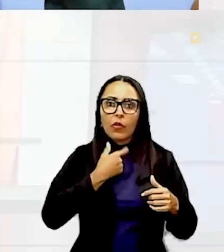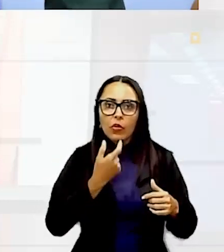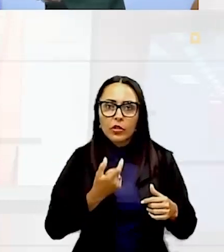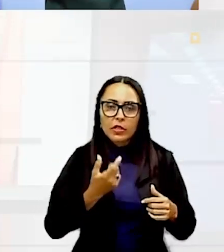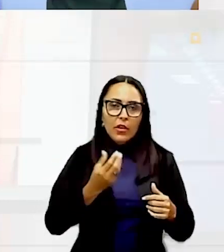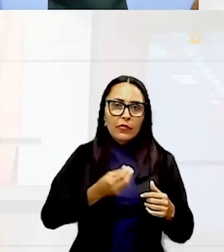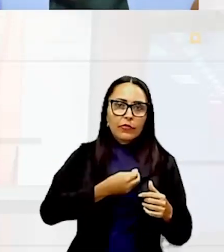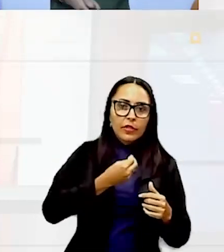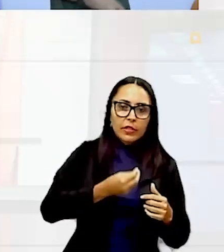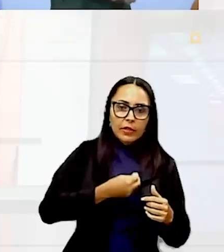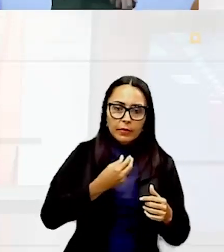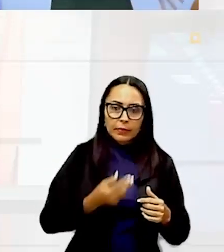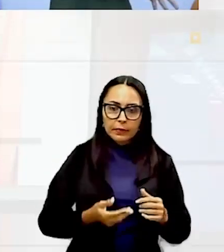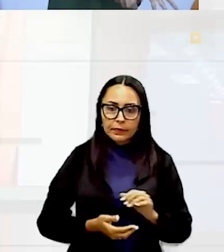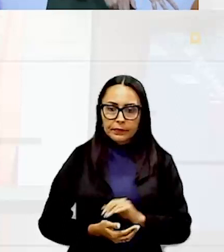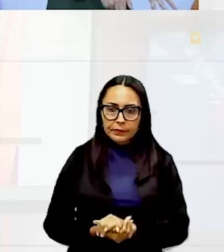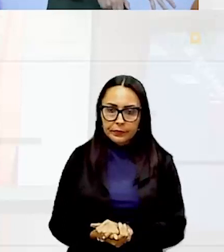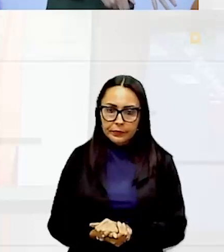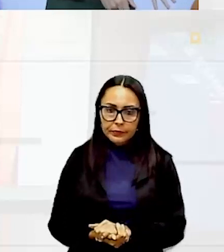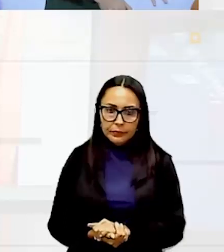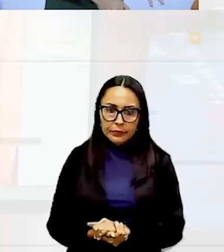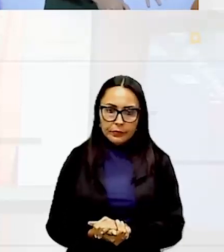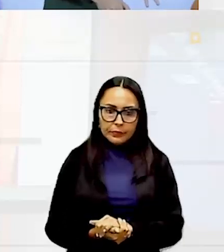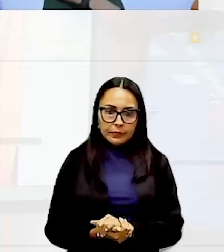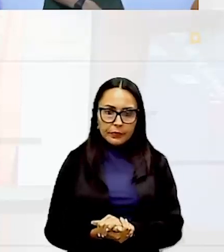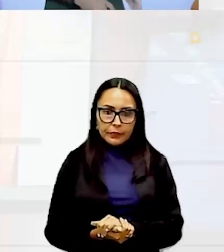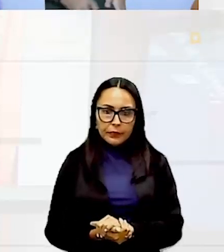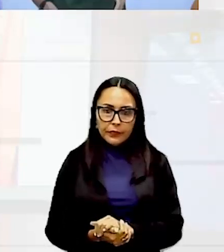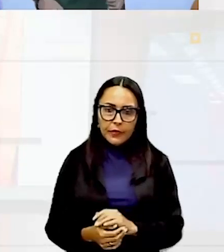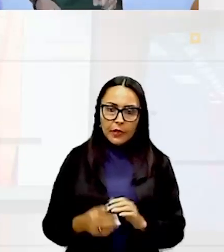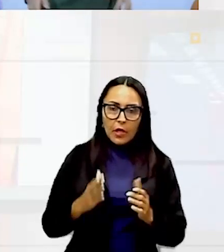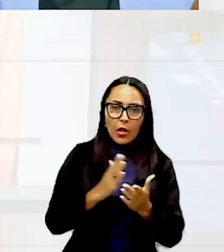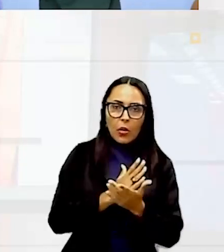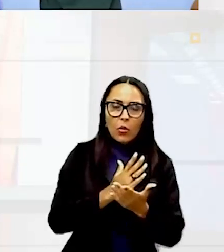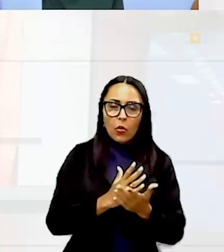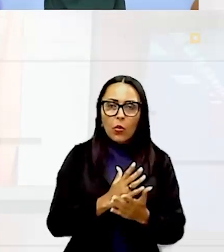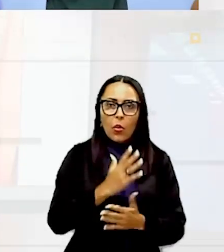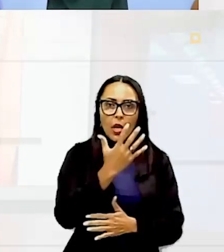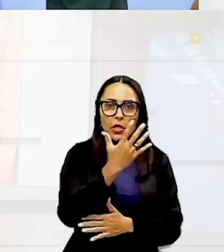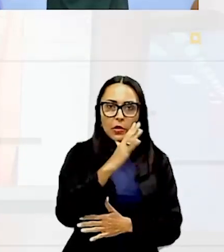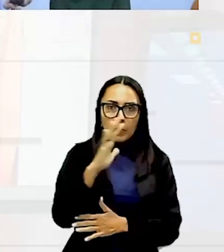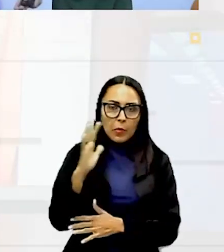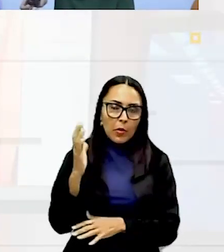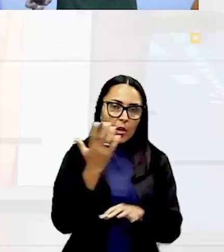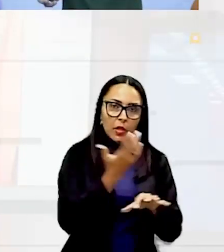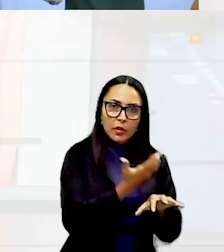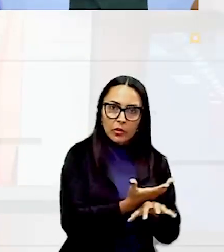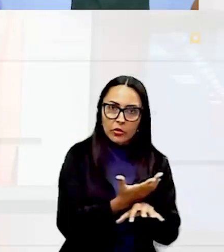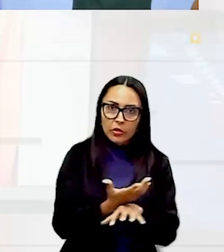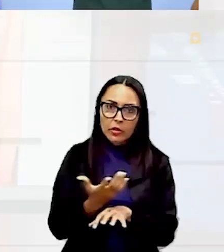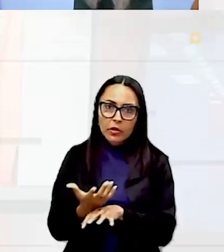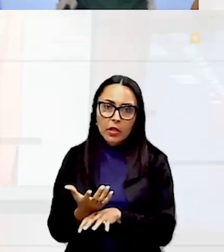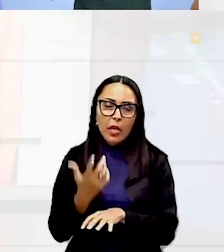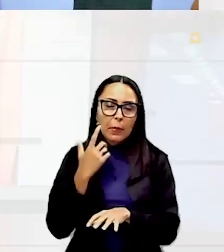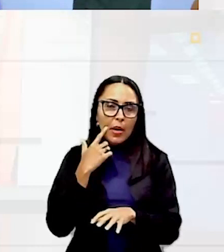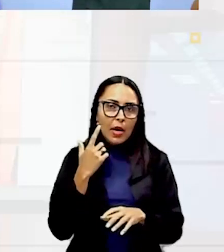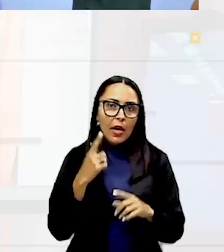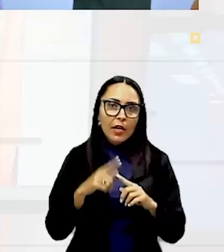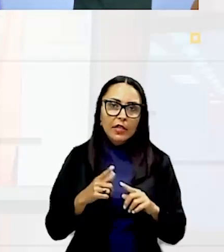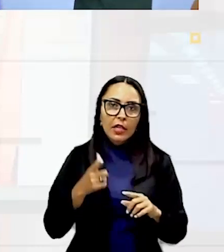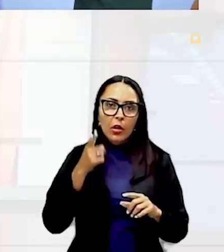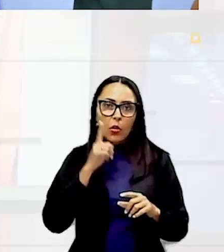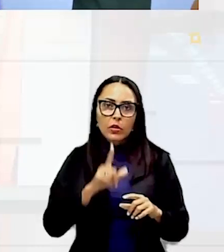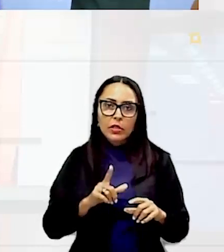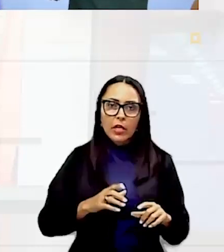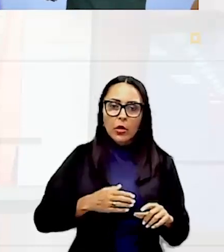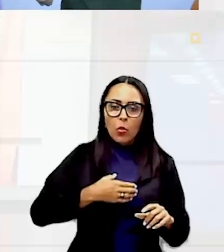seja, geralmente o cenário que estava, apesar de ter cor, algumas plantas estarem mortas, por assim dizer, ela consegue com a voz